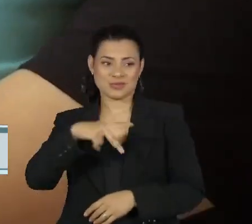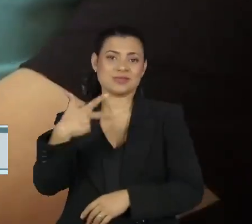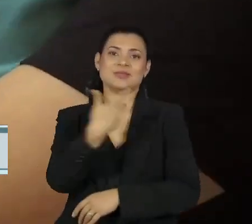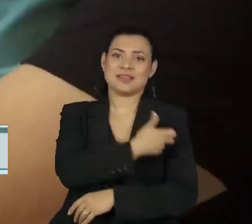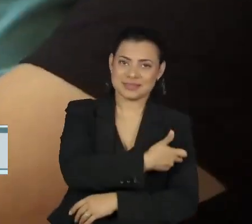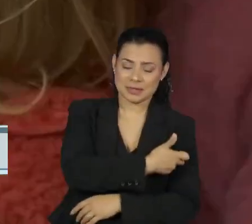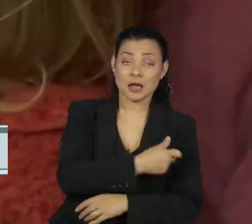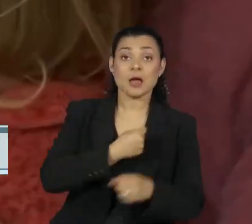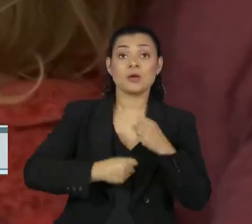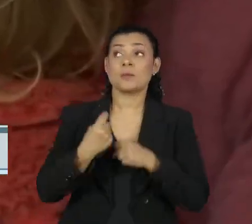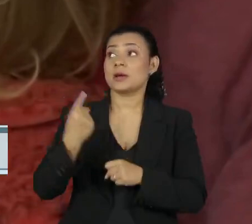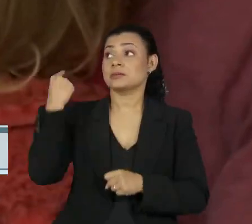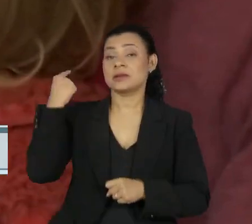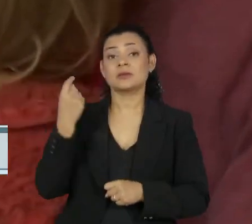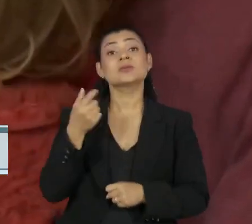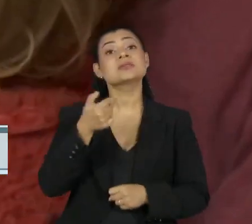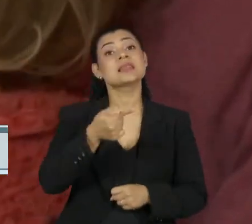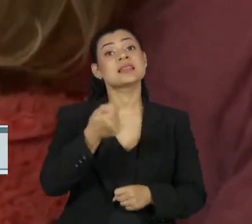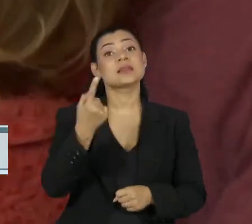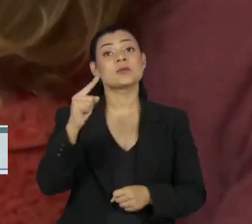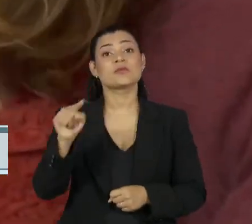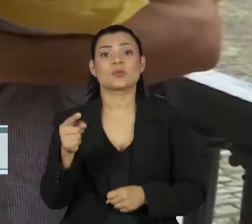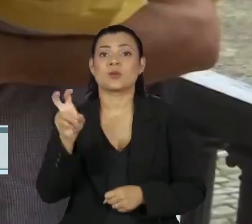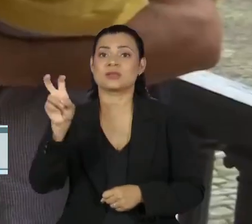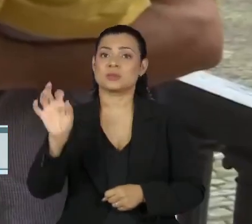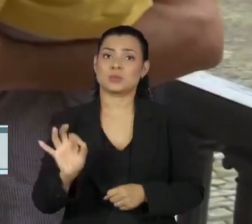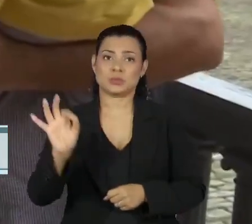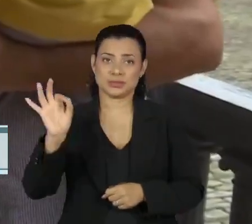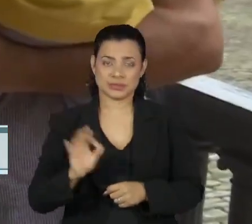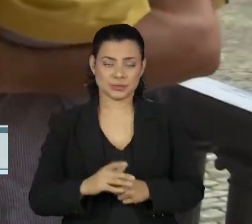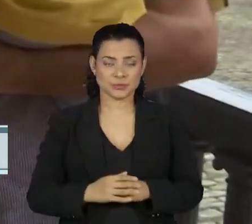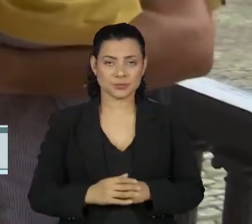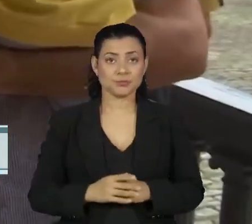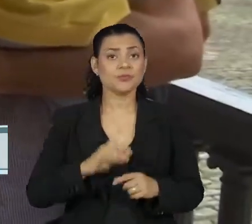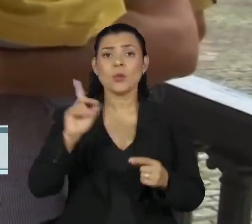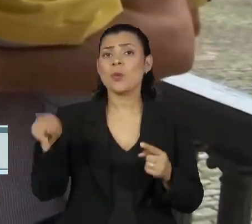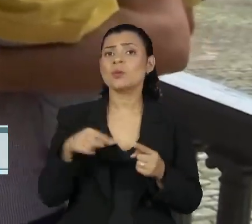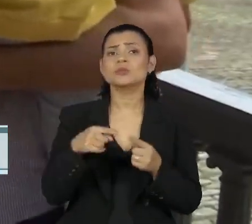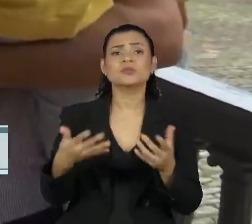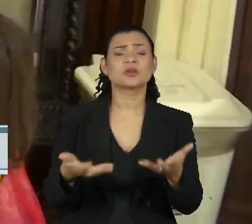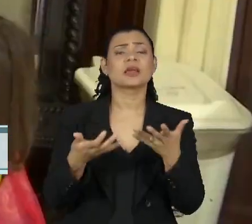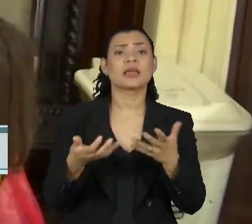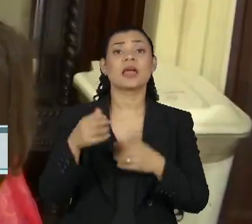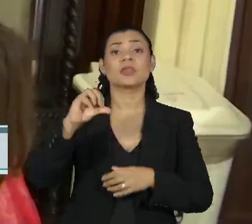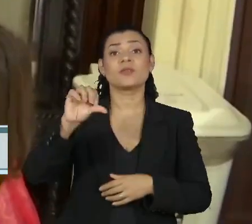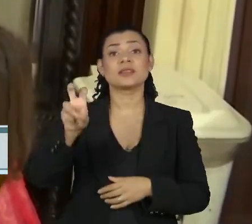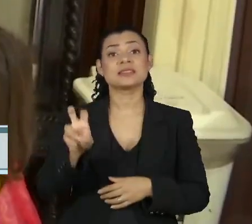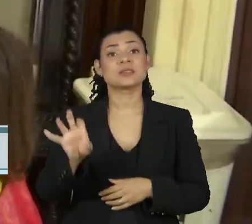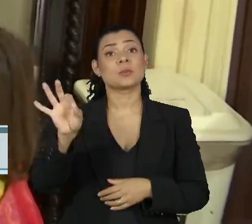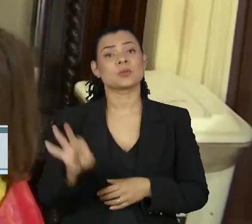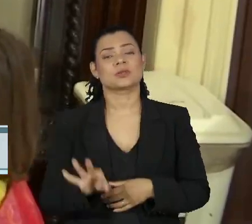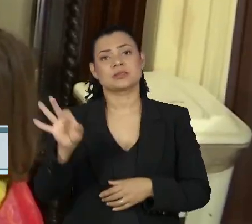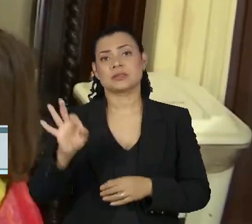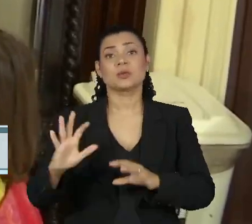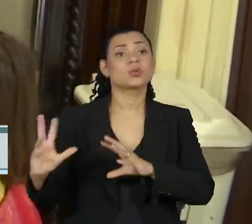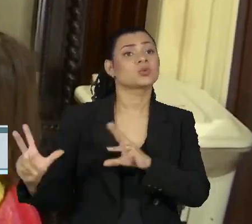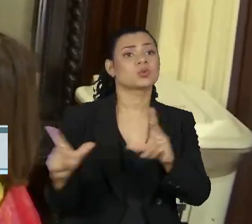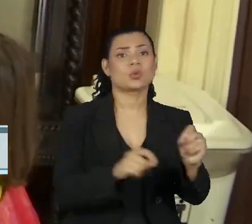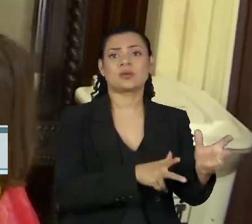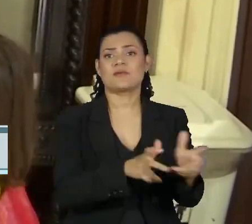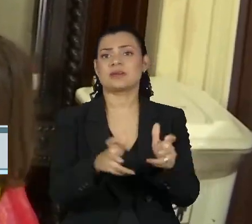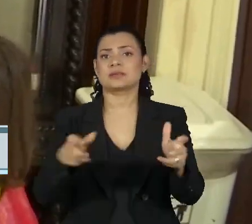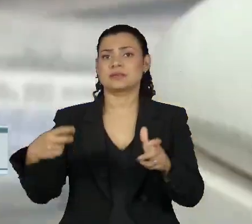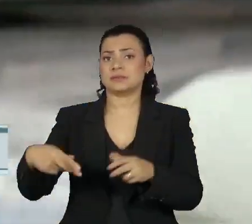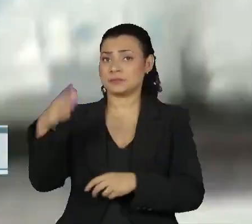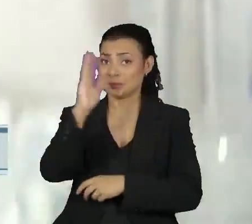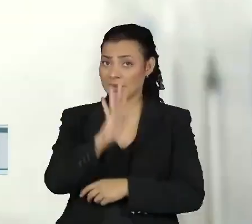ano passado o registro foi de 71,5%. A meta é chegar a 95% de todas as vacinas no